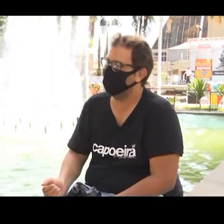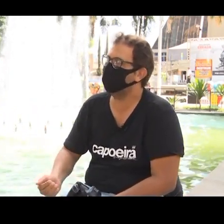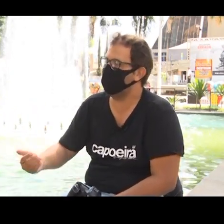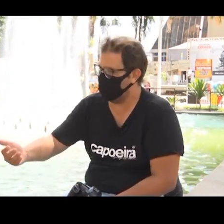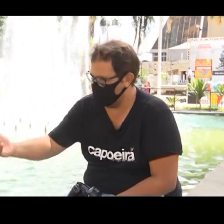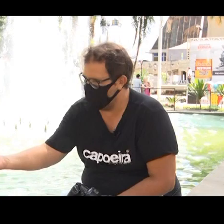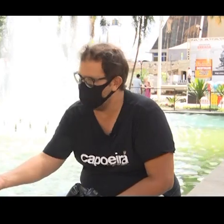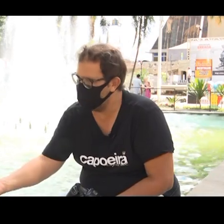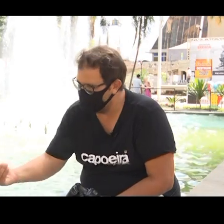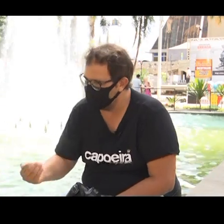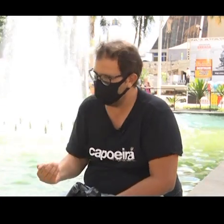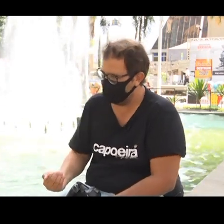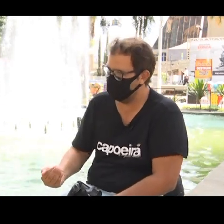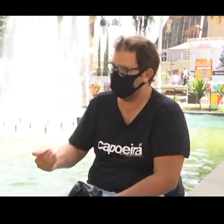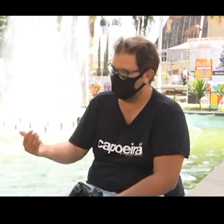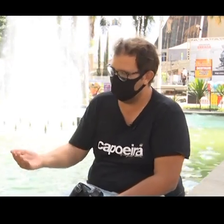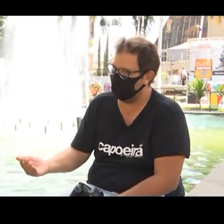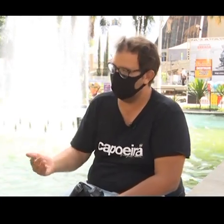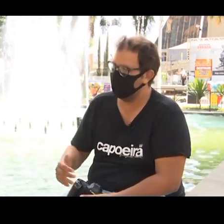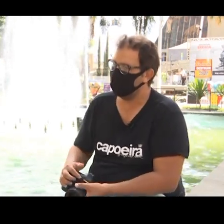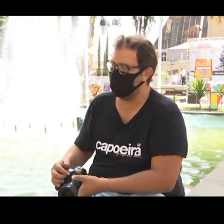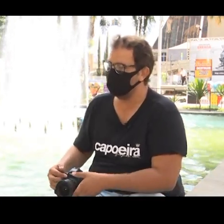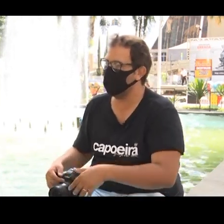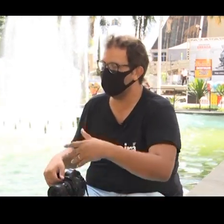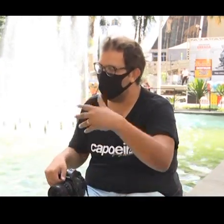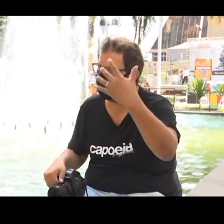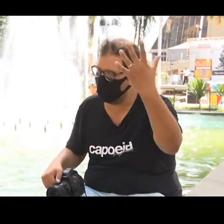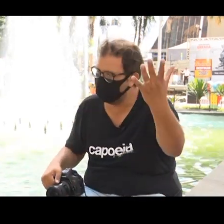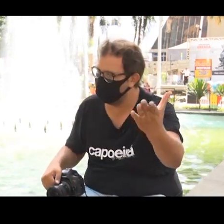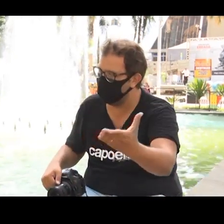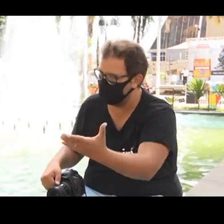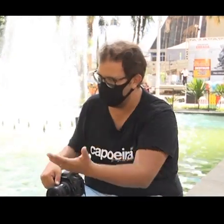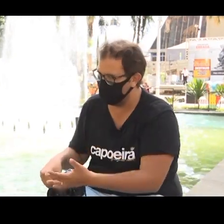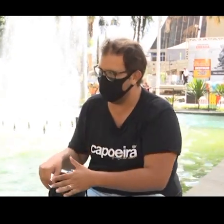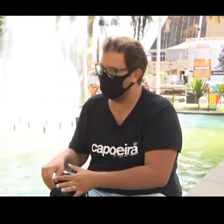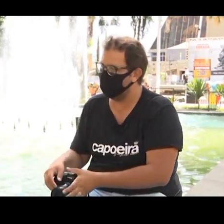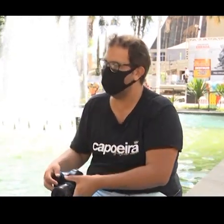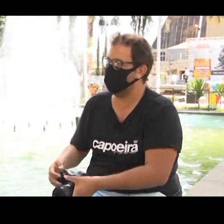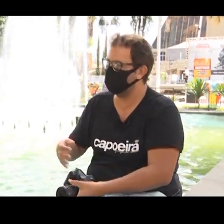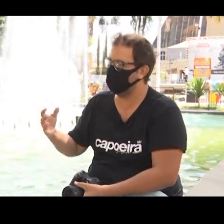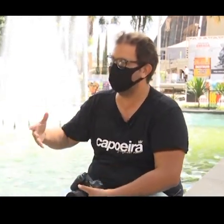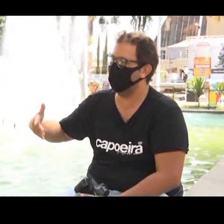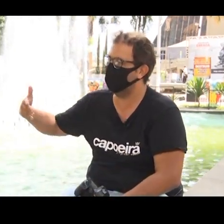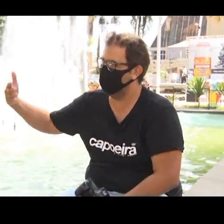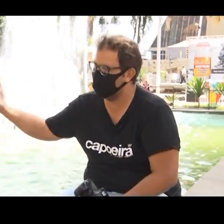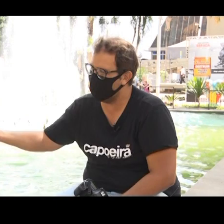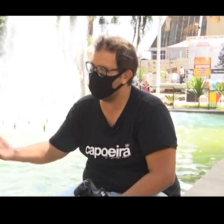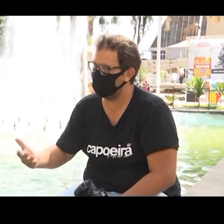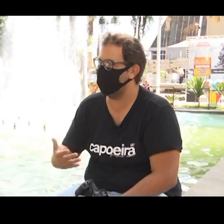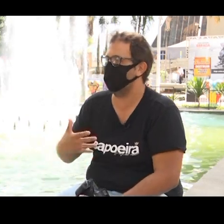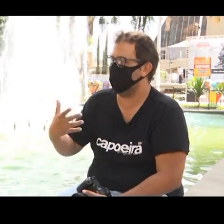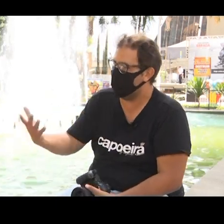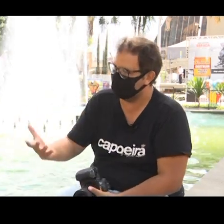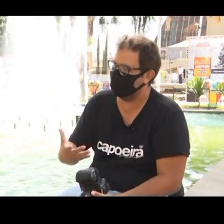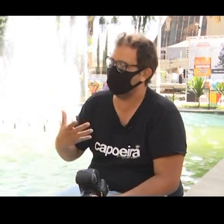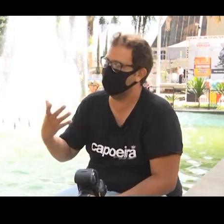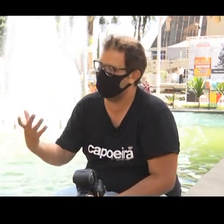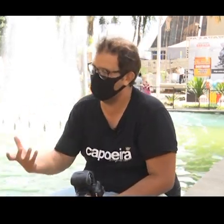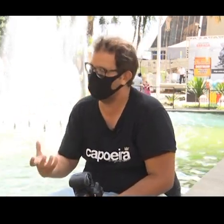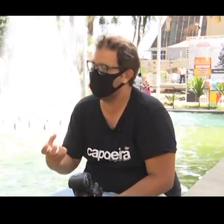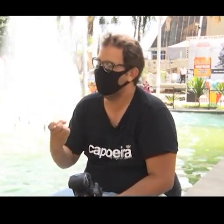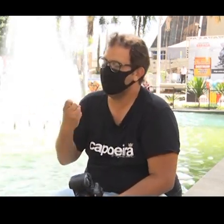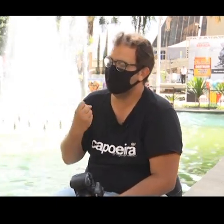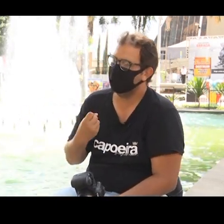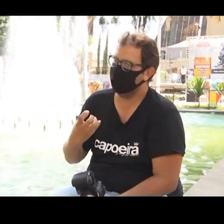porra, nós iremos voltar? Vamos voltar aos domingos no Mercadão, vamos voltar a andar sem a máscara, sem